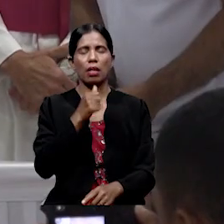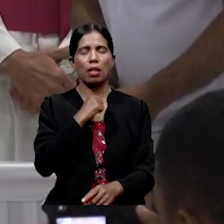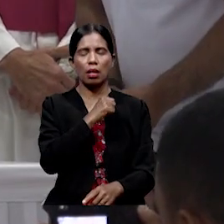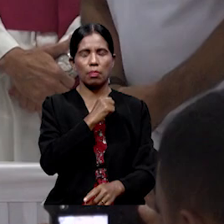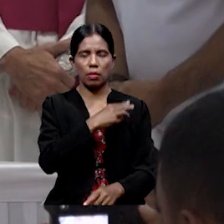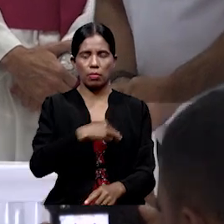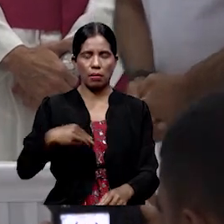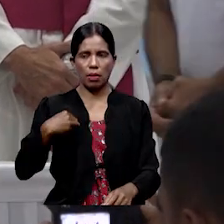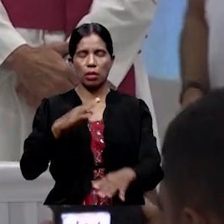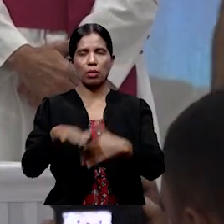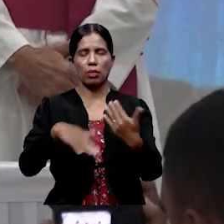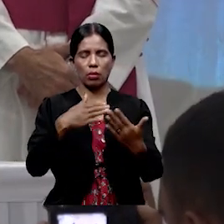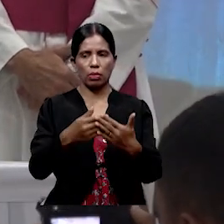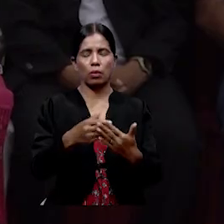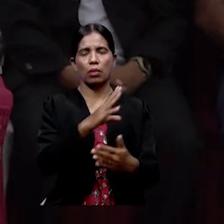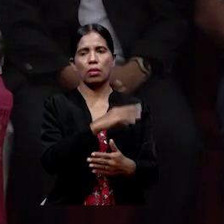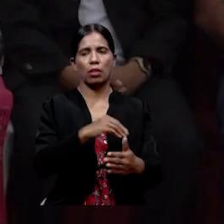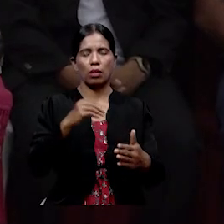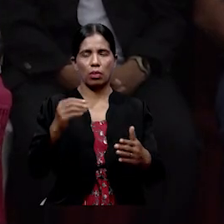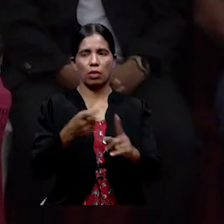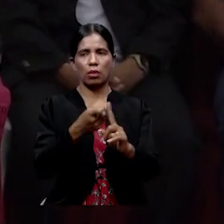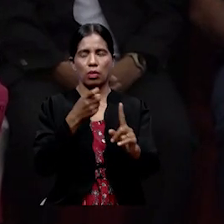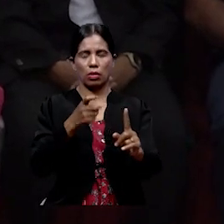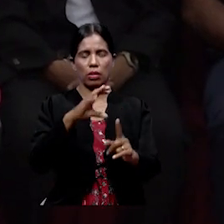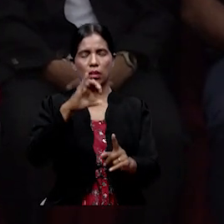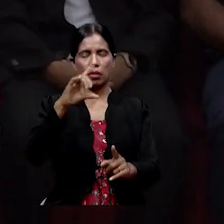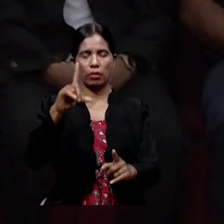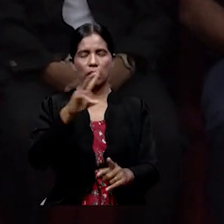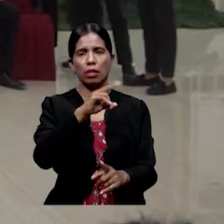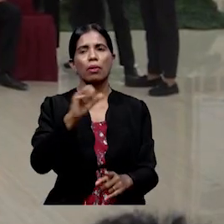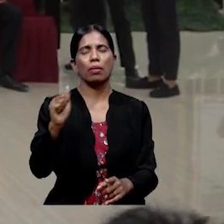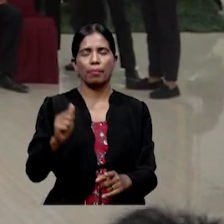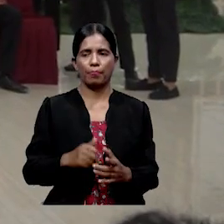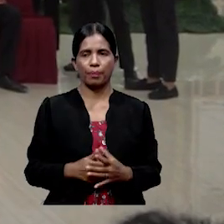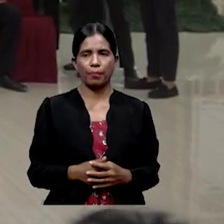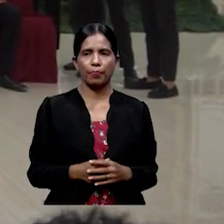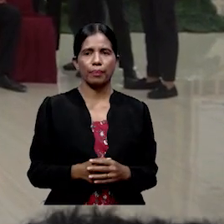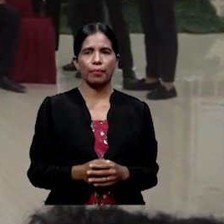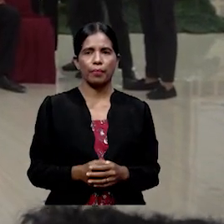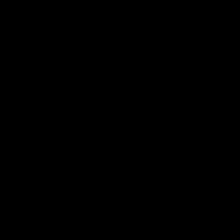usi diocese Tolu, nomos componente sira civil no militar. Clementino Maia, ZMN.